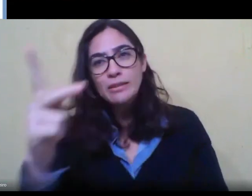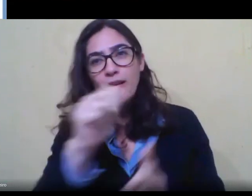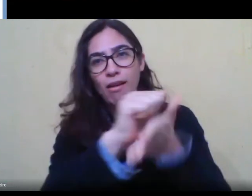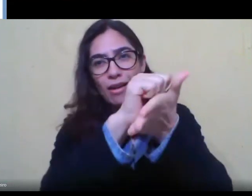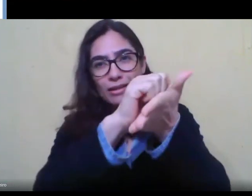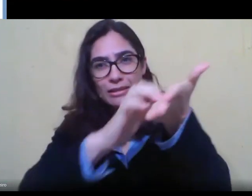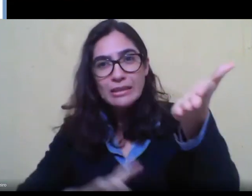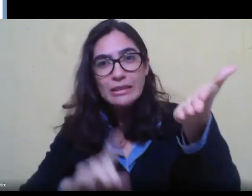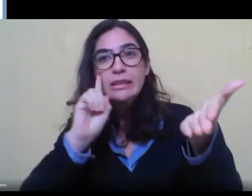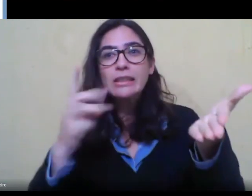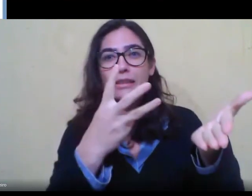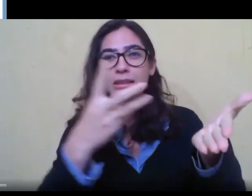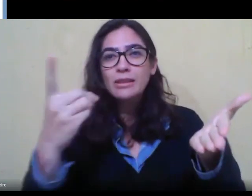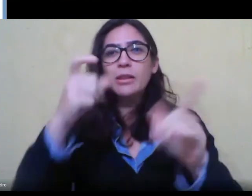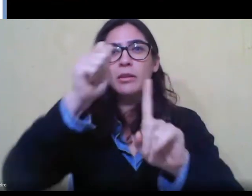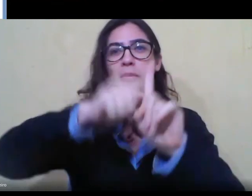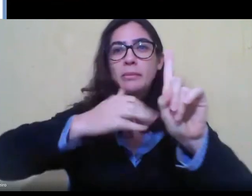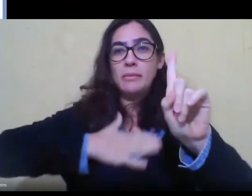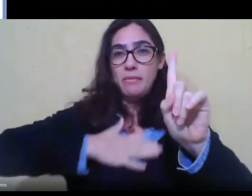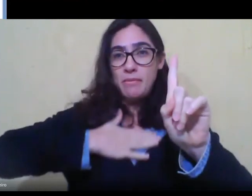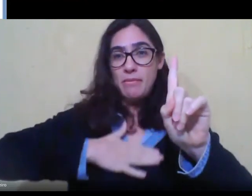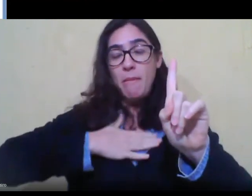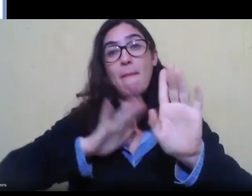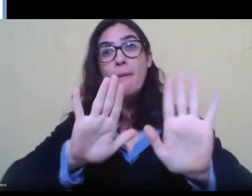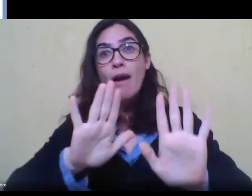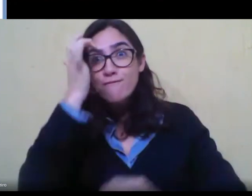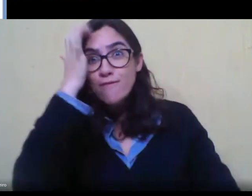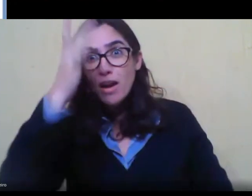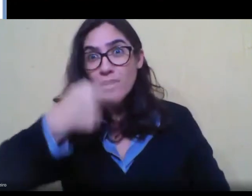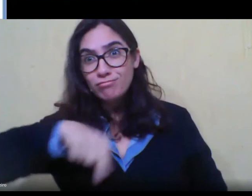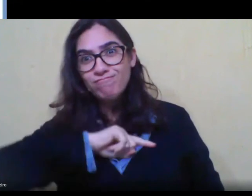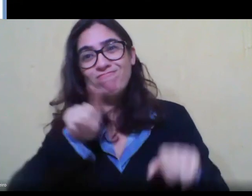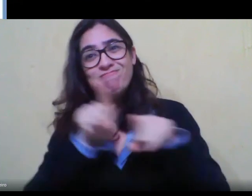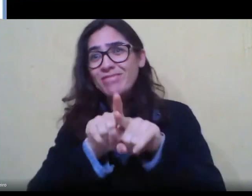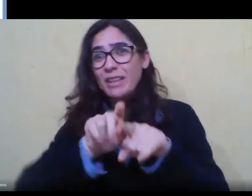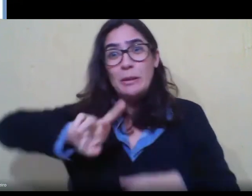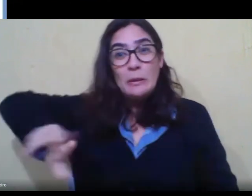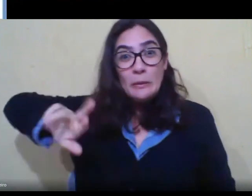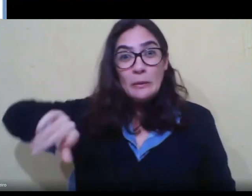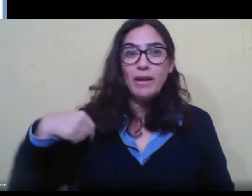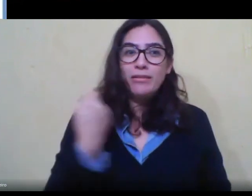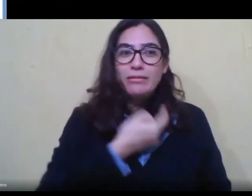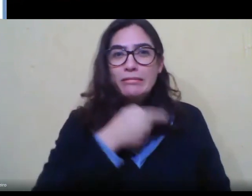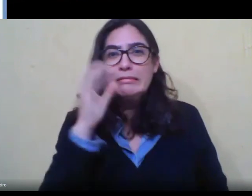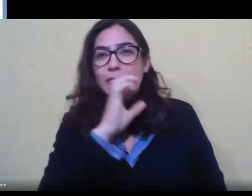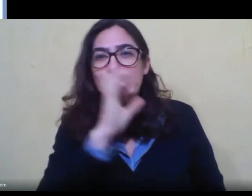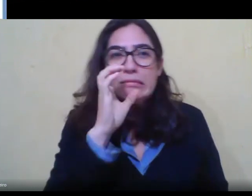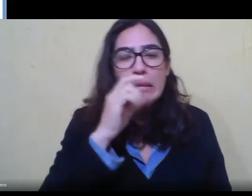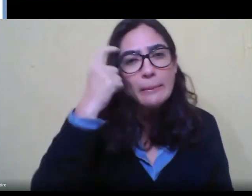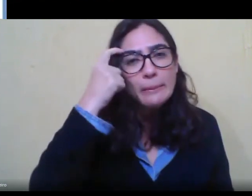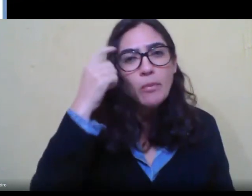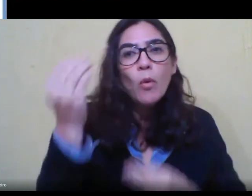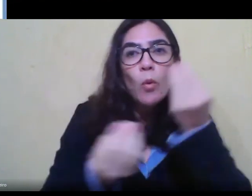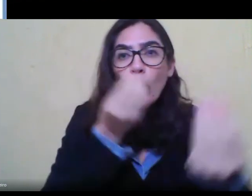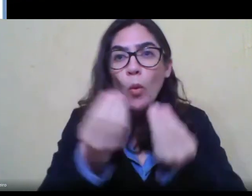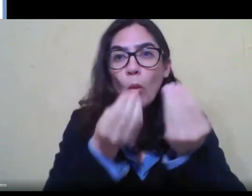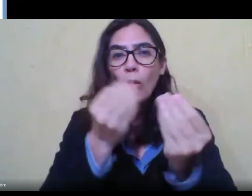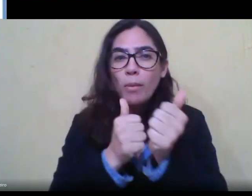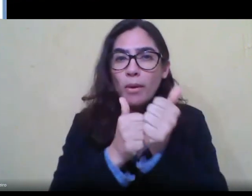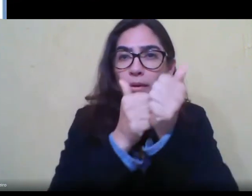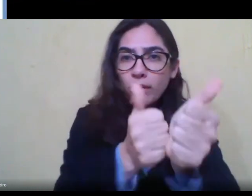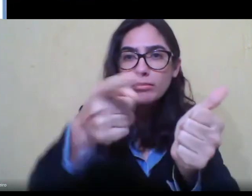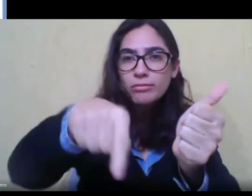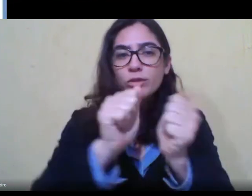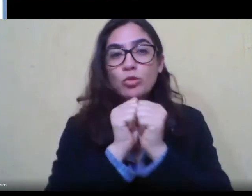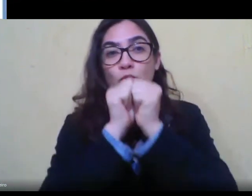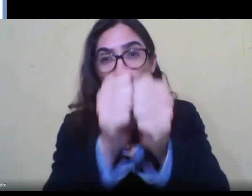vocês também. A gente está fazendo o que a gente pode, tá? Contamos aí com a colaboração, com a compreensão de vocês, porque nós não